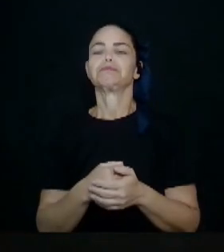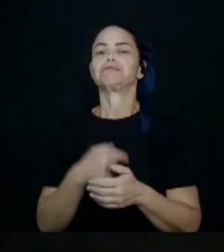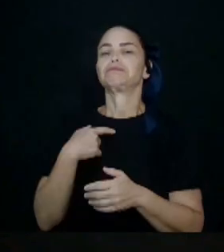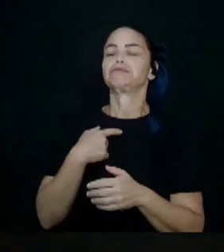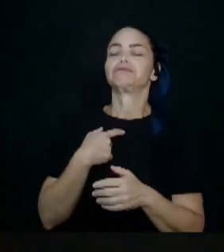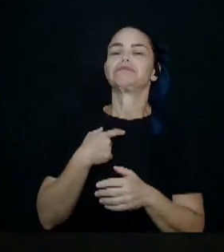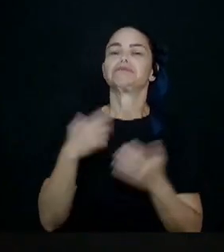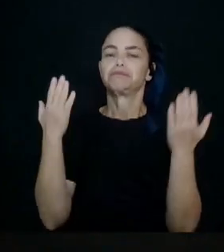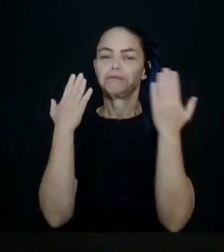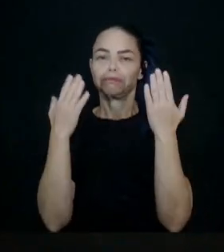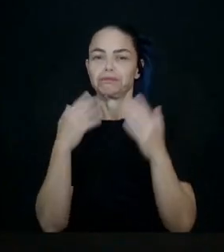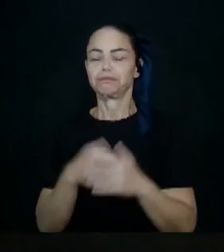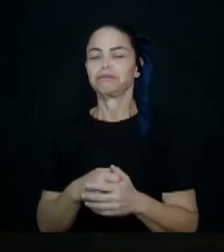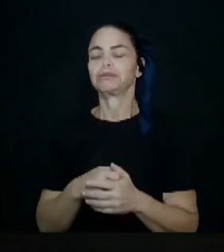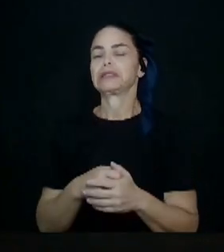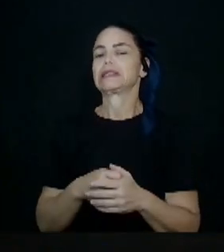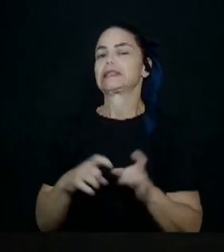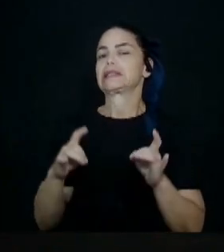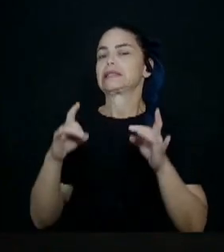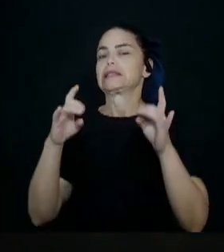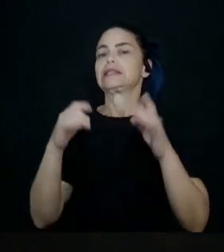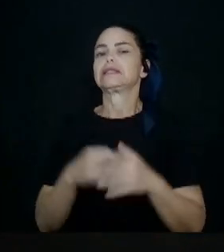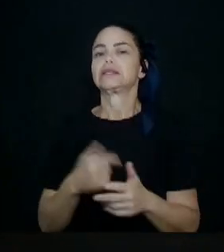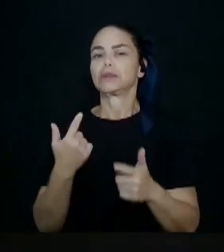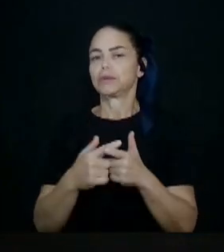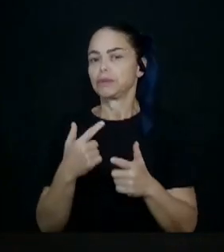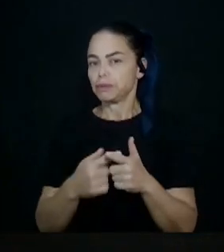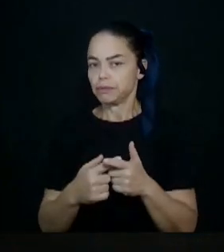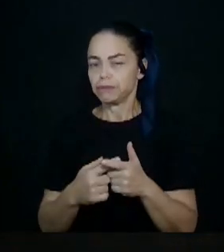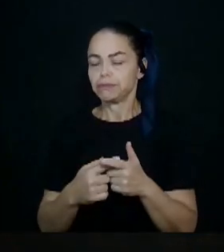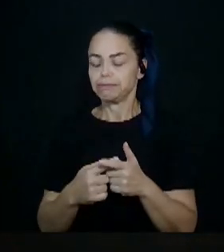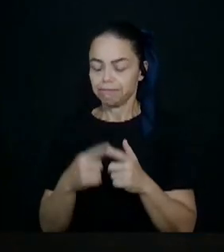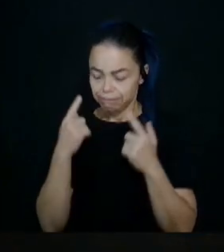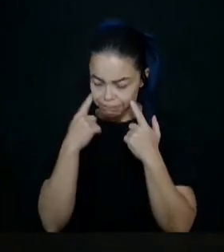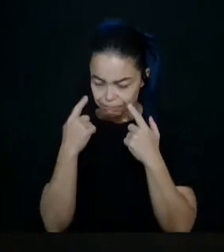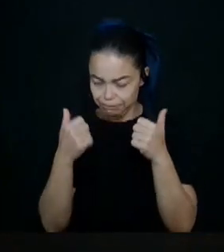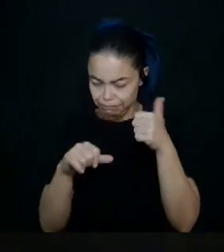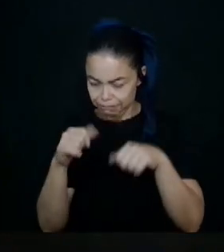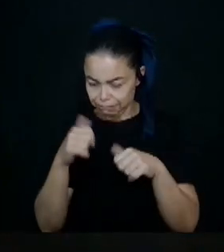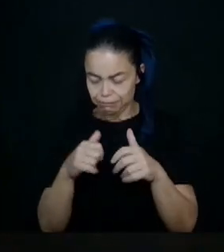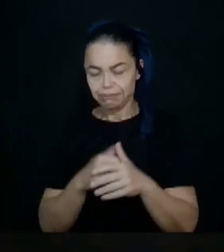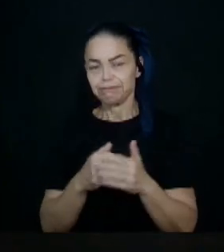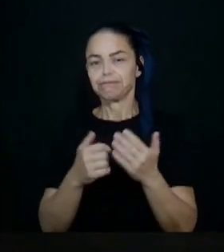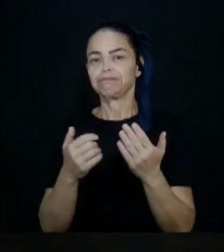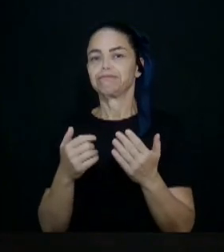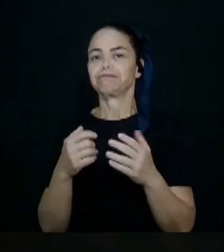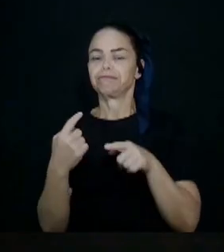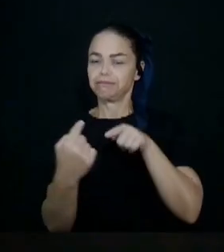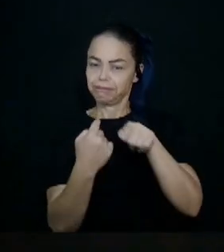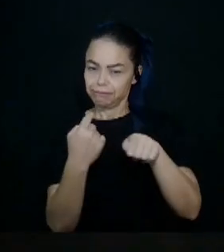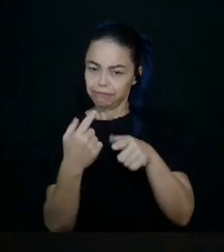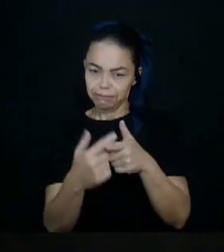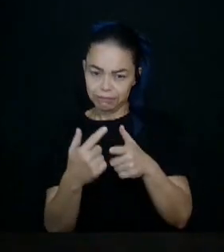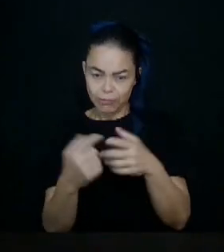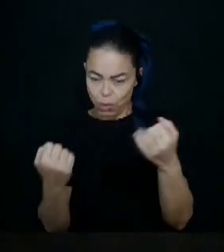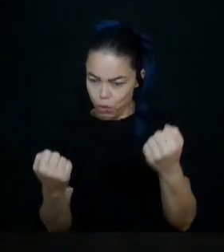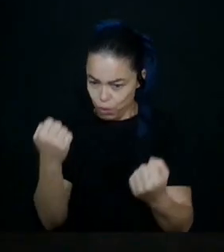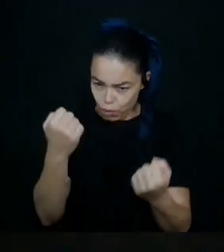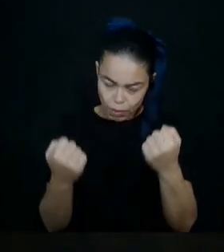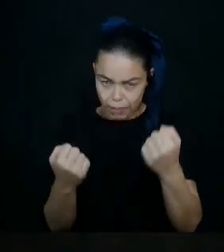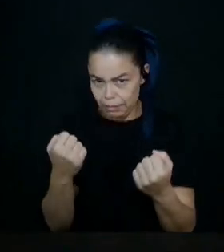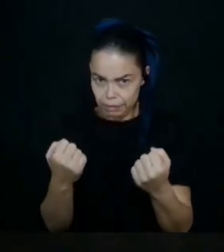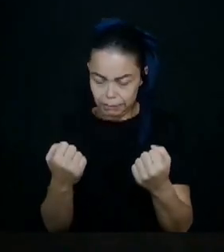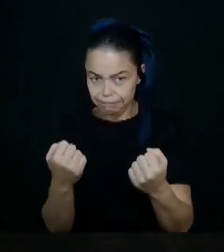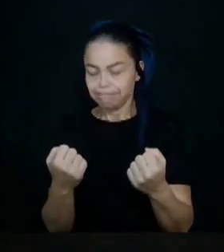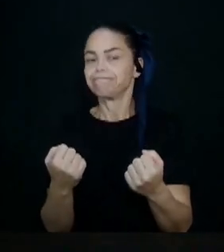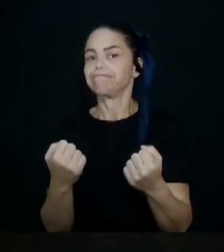comportamento técnico real. Por quê? Qual que é a avaliação da psicologia do trânsito? Por que o carro vira uma armadura